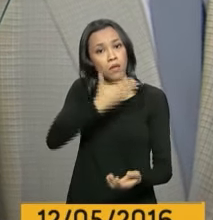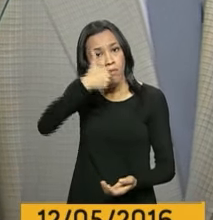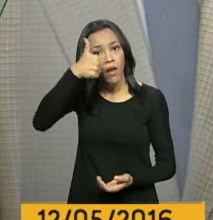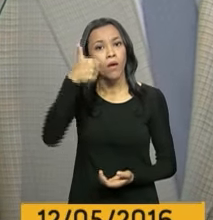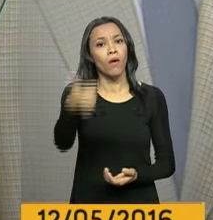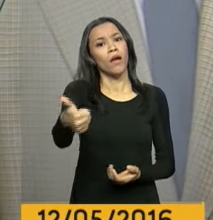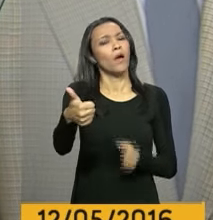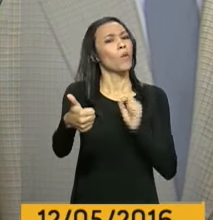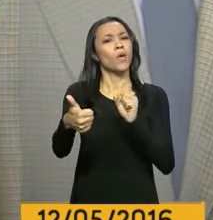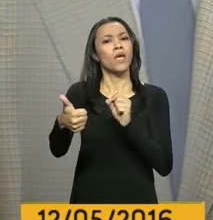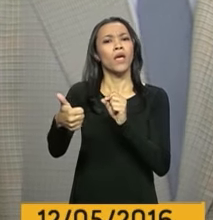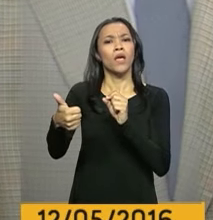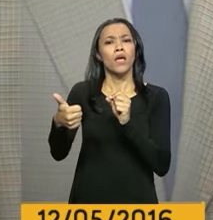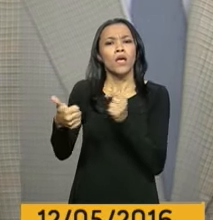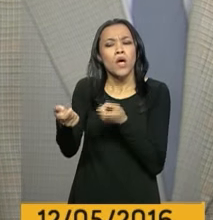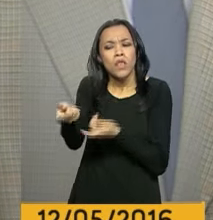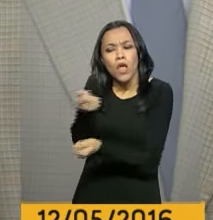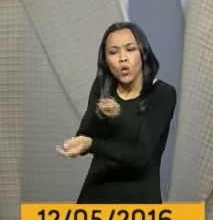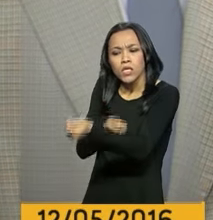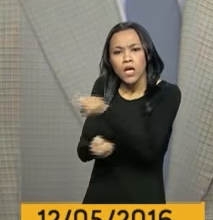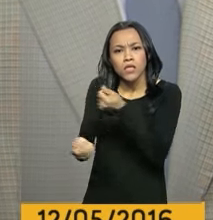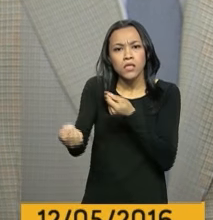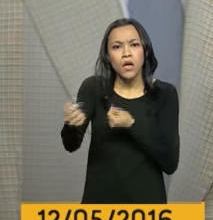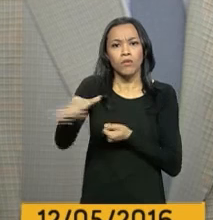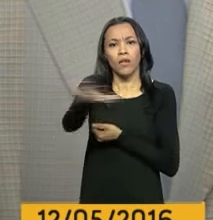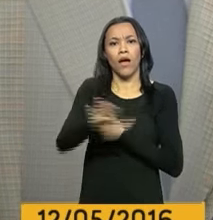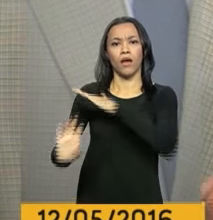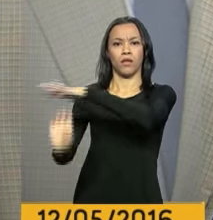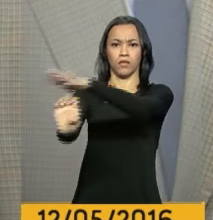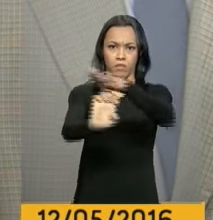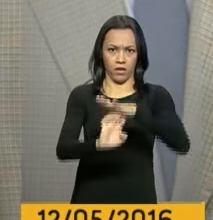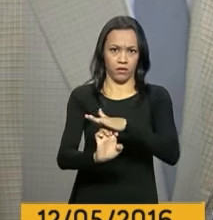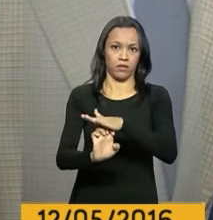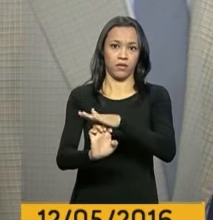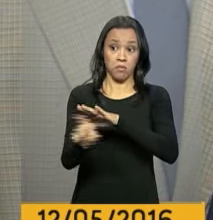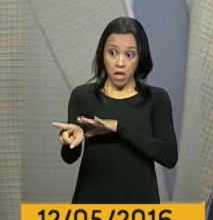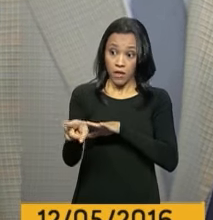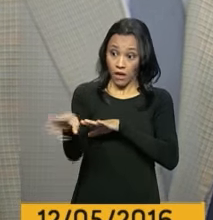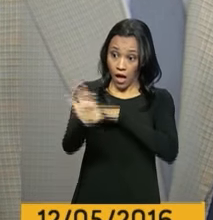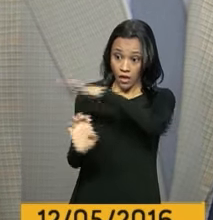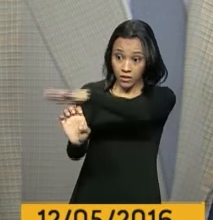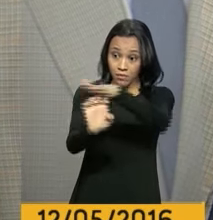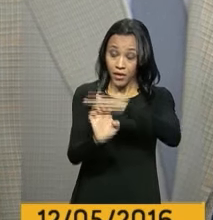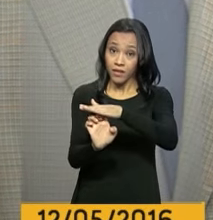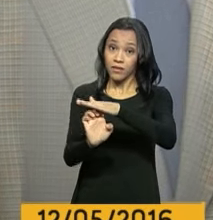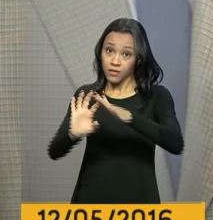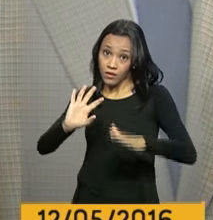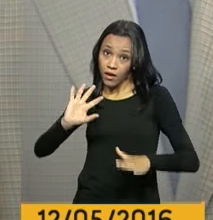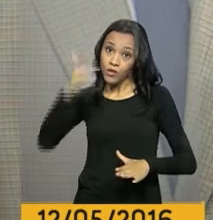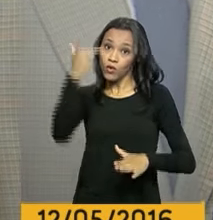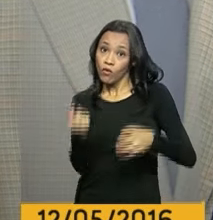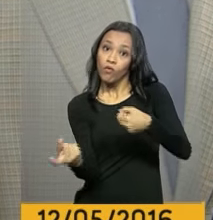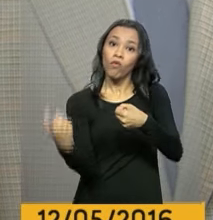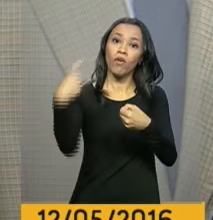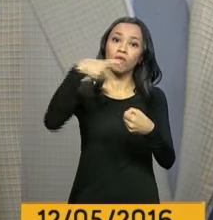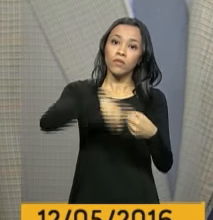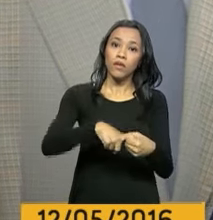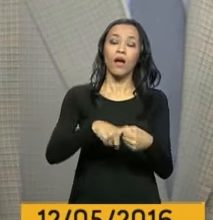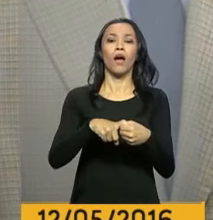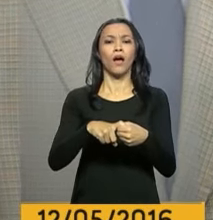o ambiente de negócios para o setor privado, de forma que ele possa retomar sua vocação natural